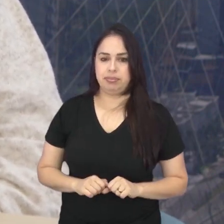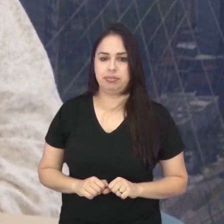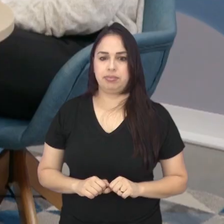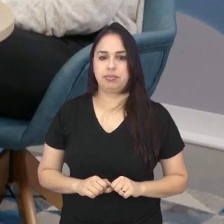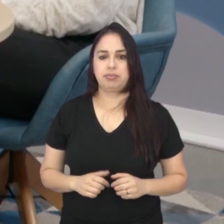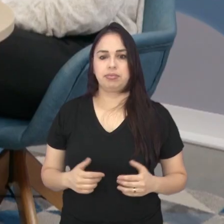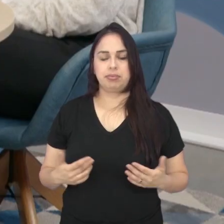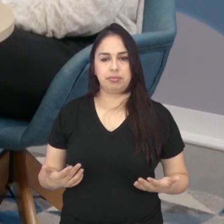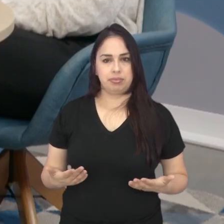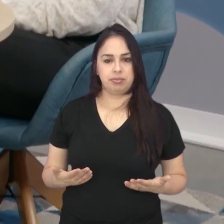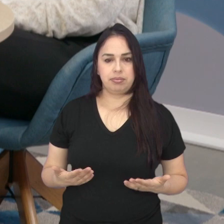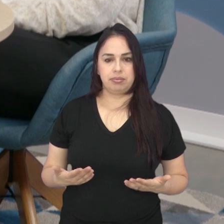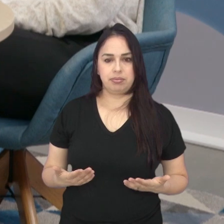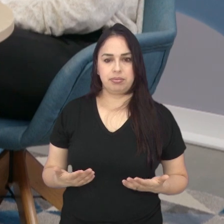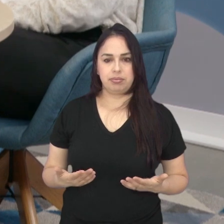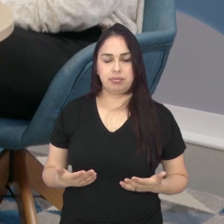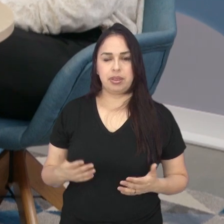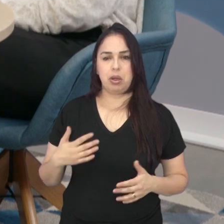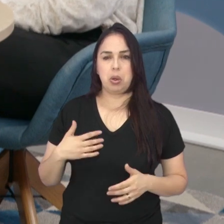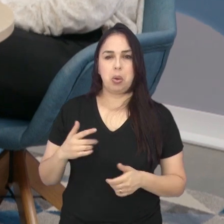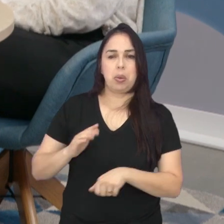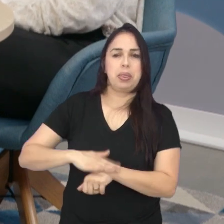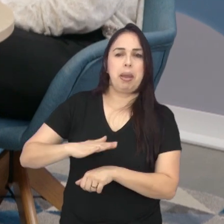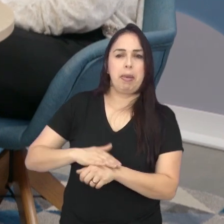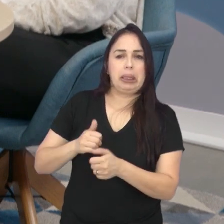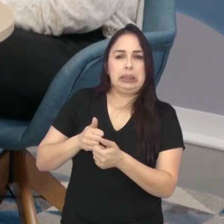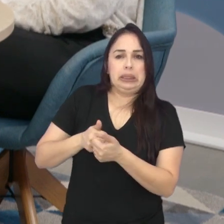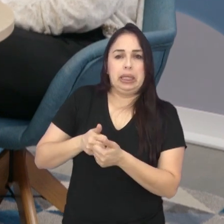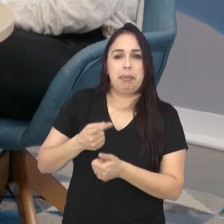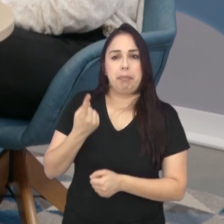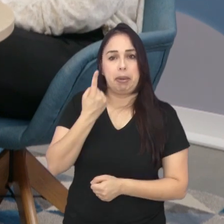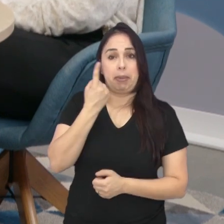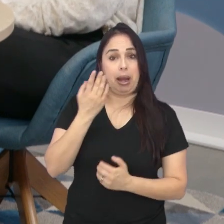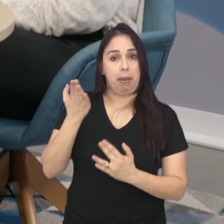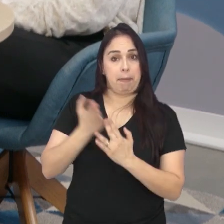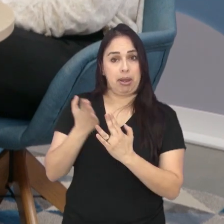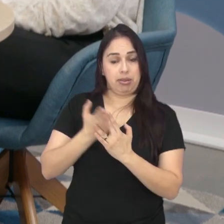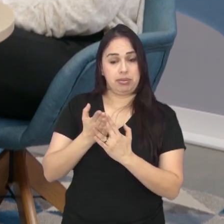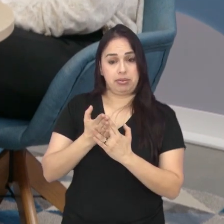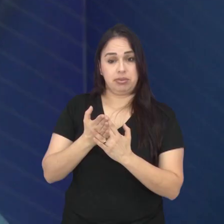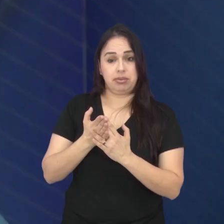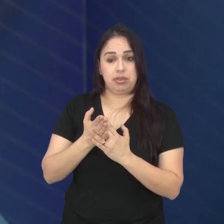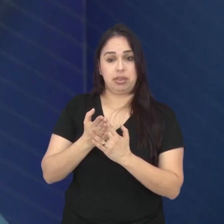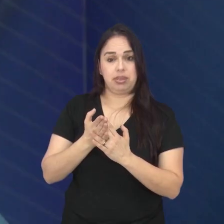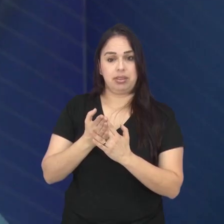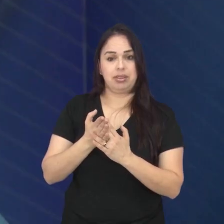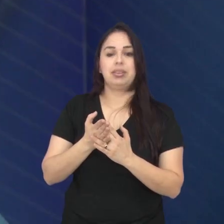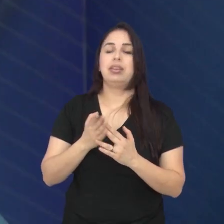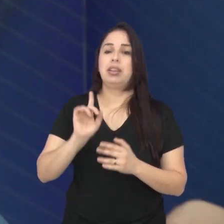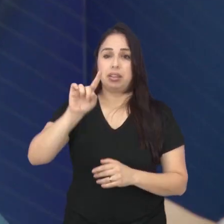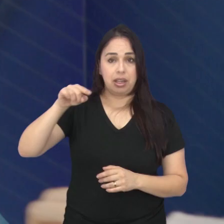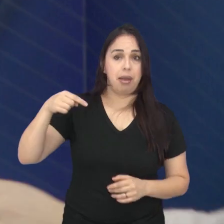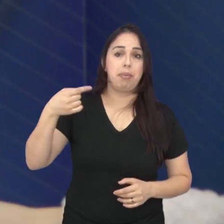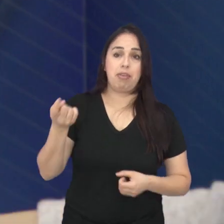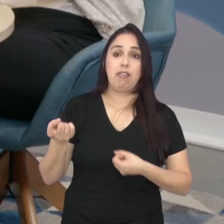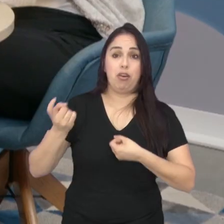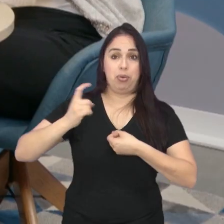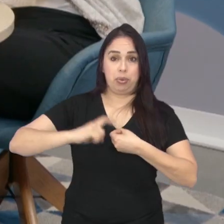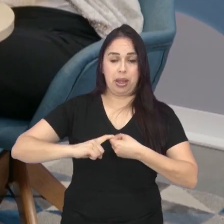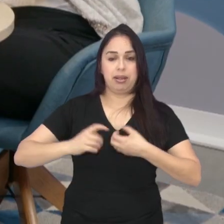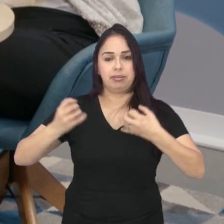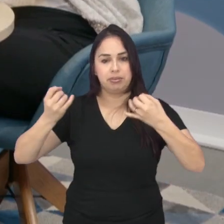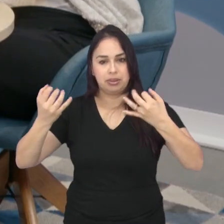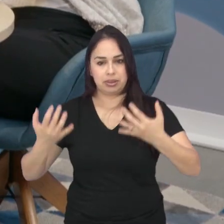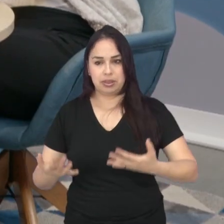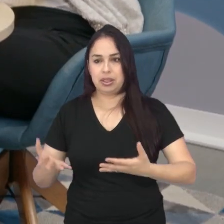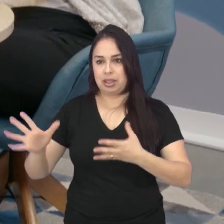Joia. A gente está com um tempo apertadinho, a gente vai fazer nossa primeira pausa de hoje, então aí daqui a pouquinho a gente volta, aí